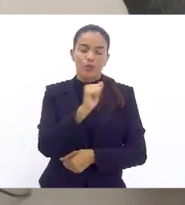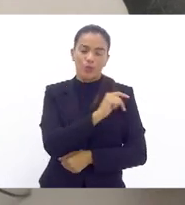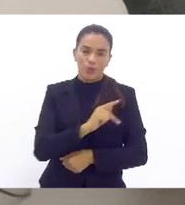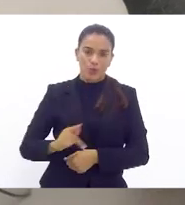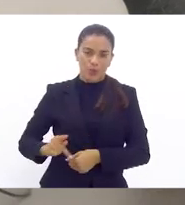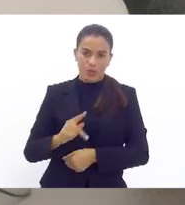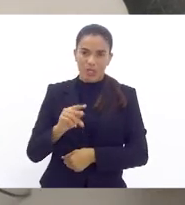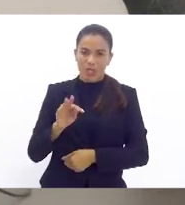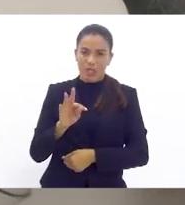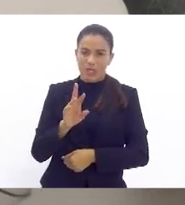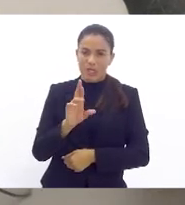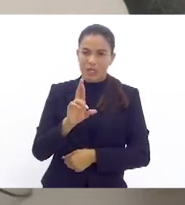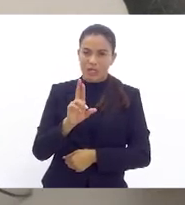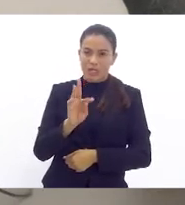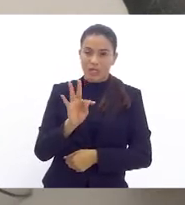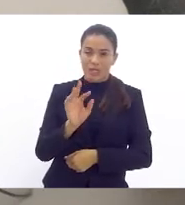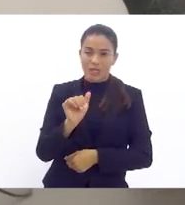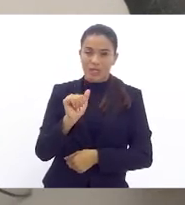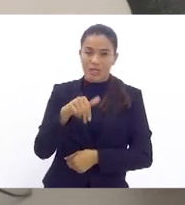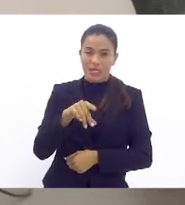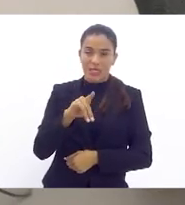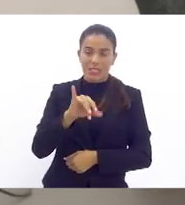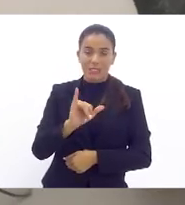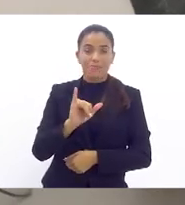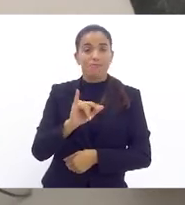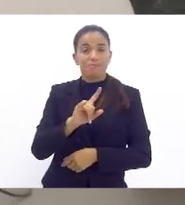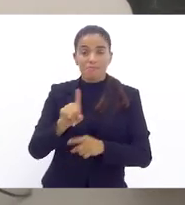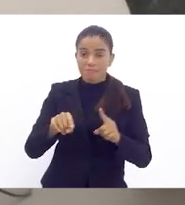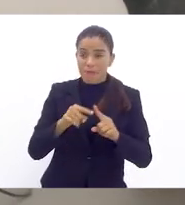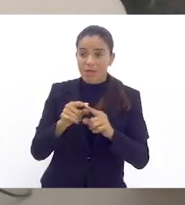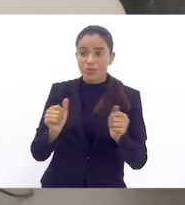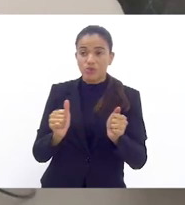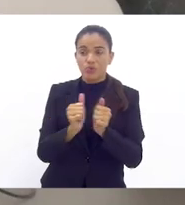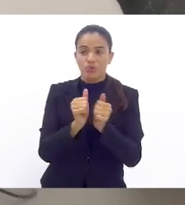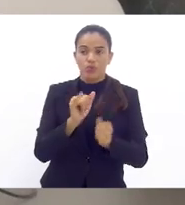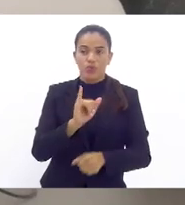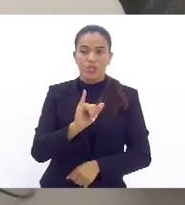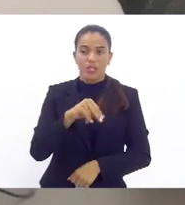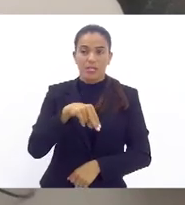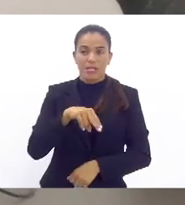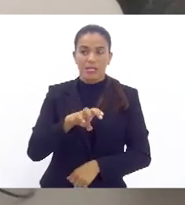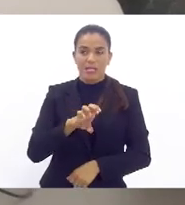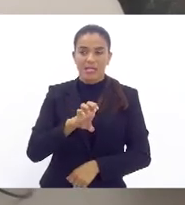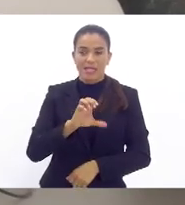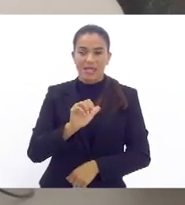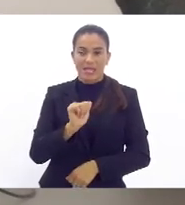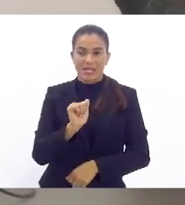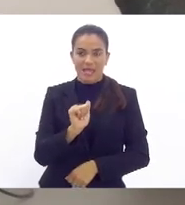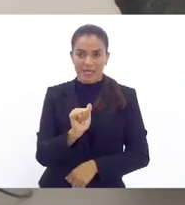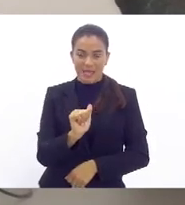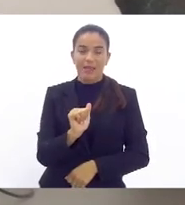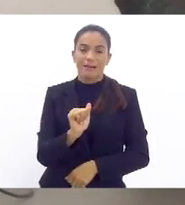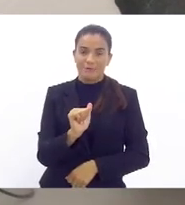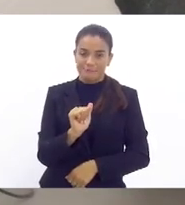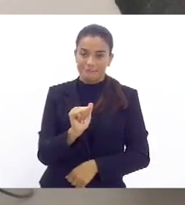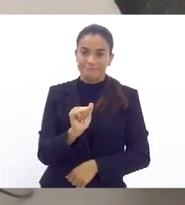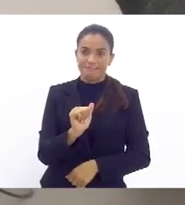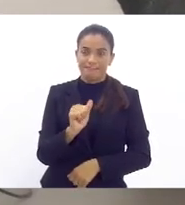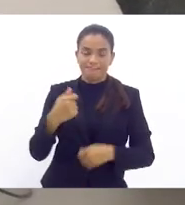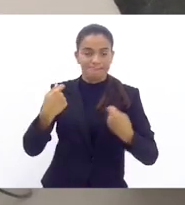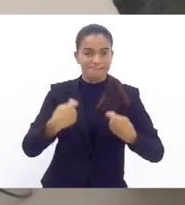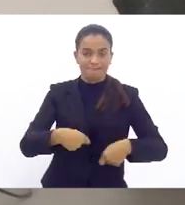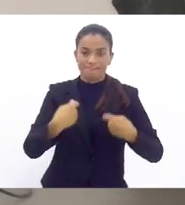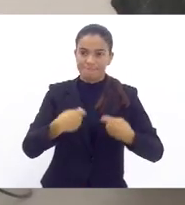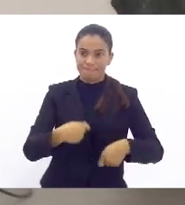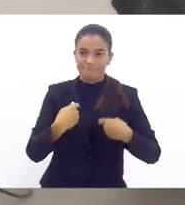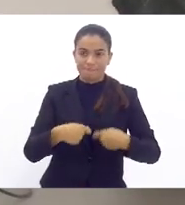a presença de uma representação do INEA, não é? O Instituto Estadual do Ambiente,